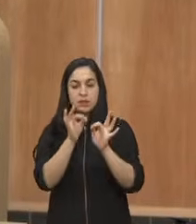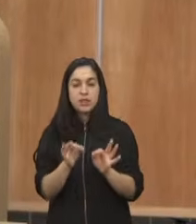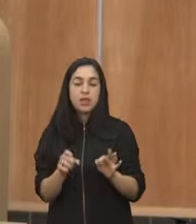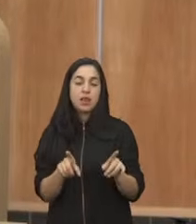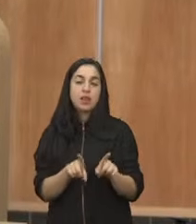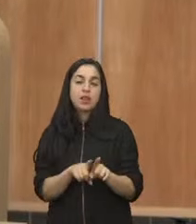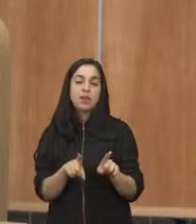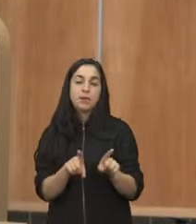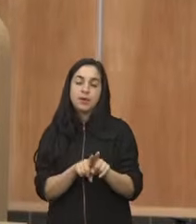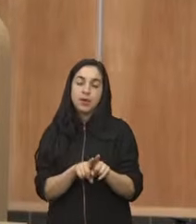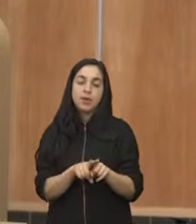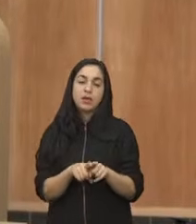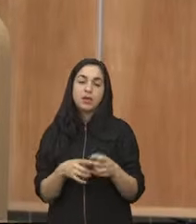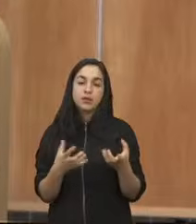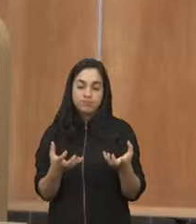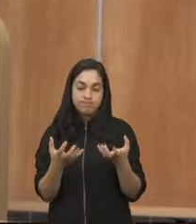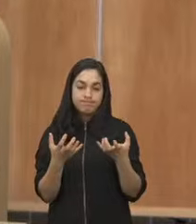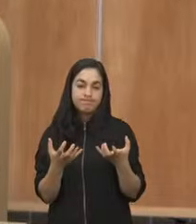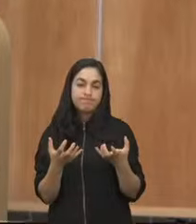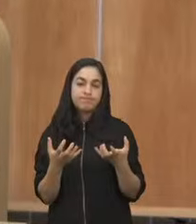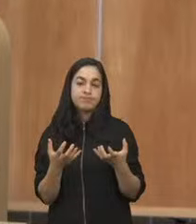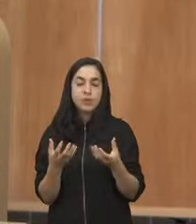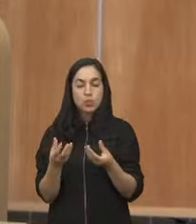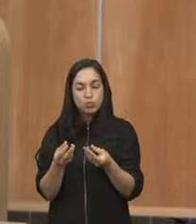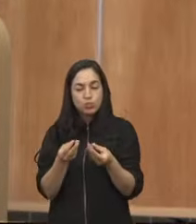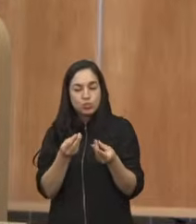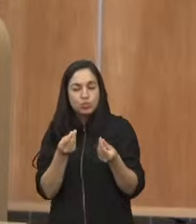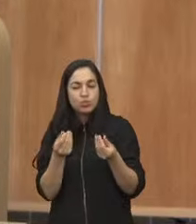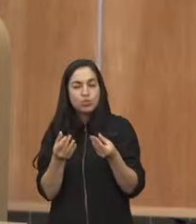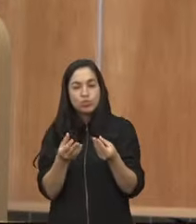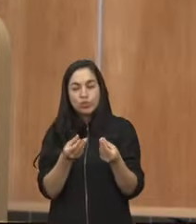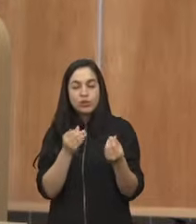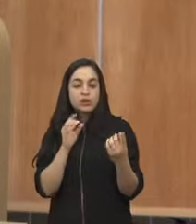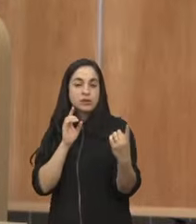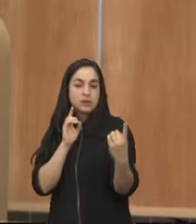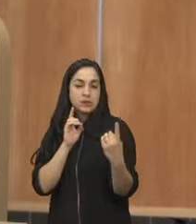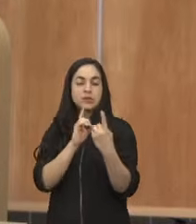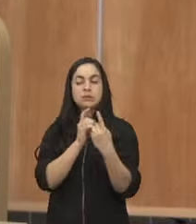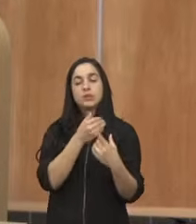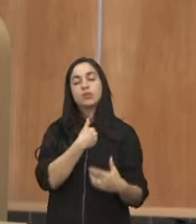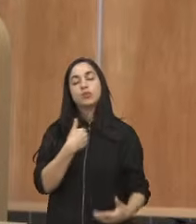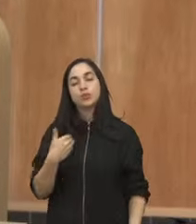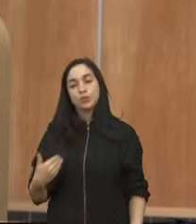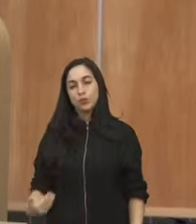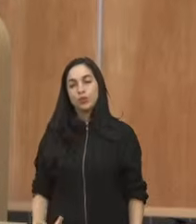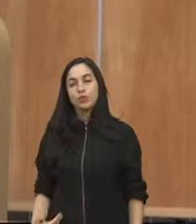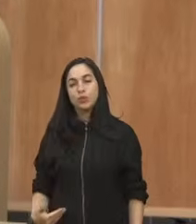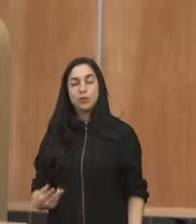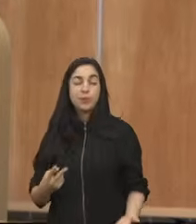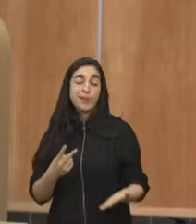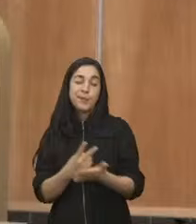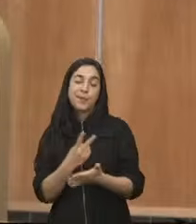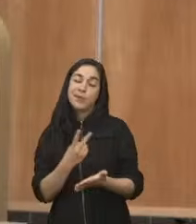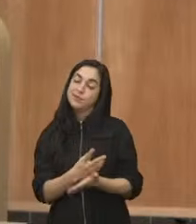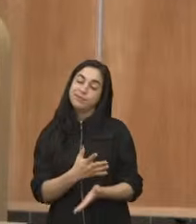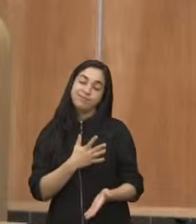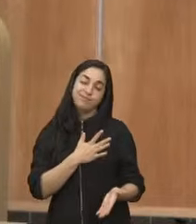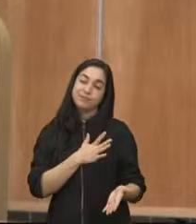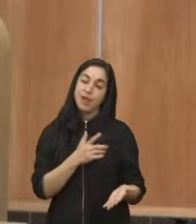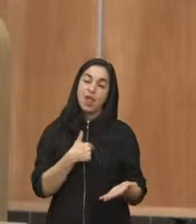gente querer, de fato, qualidade no atendimento público. Mesmo desconfortável, quero